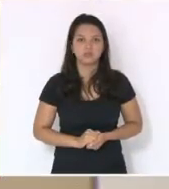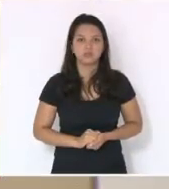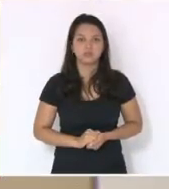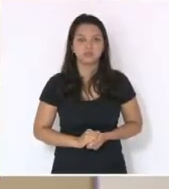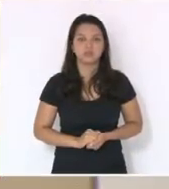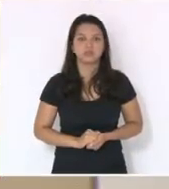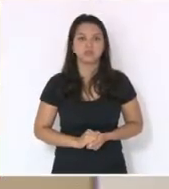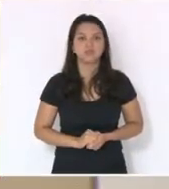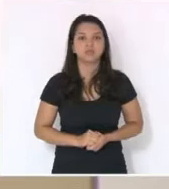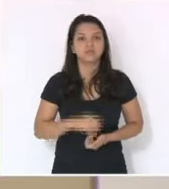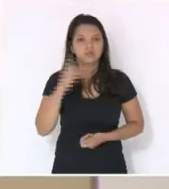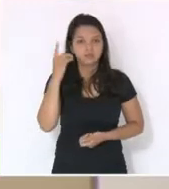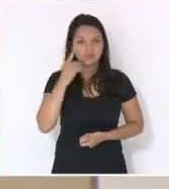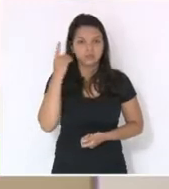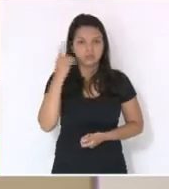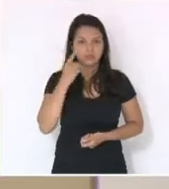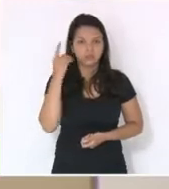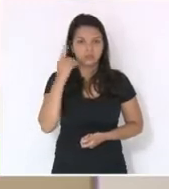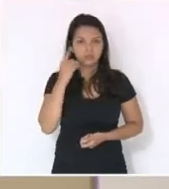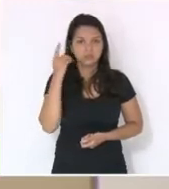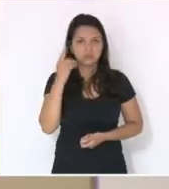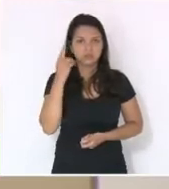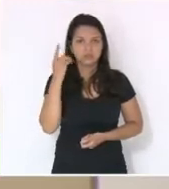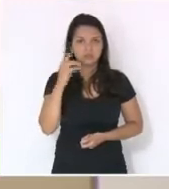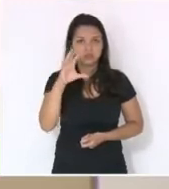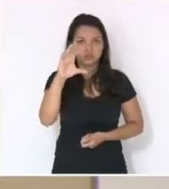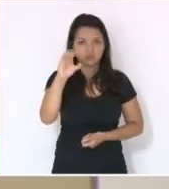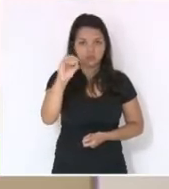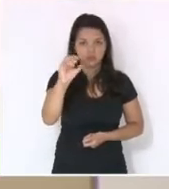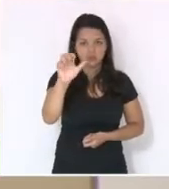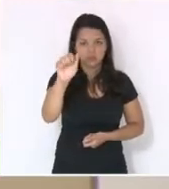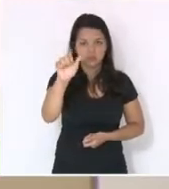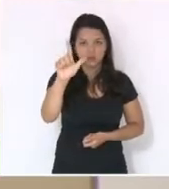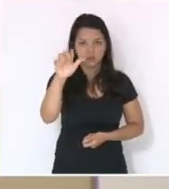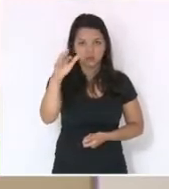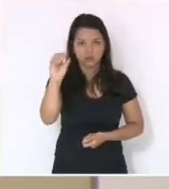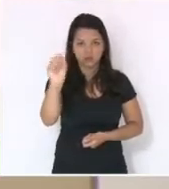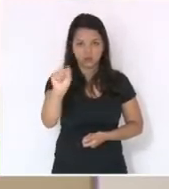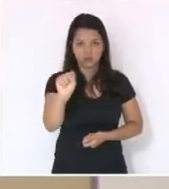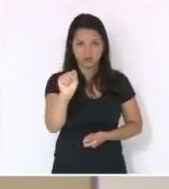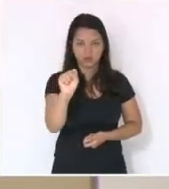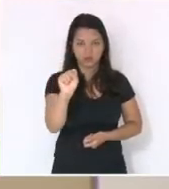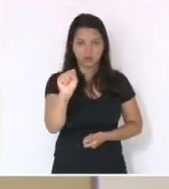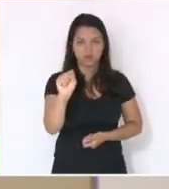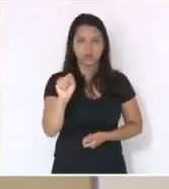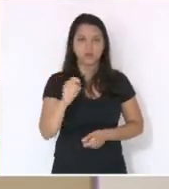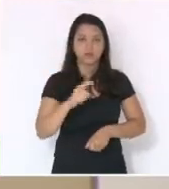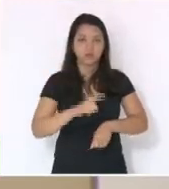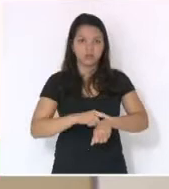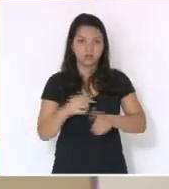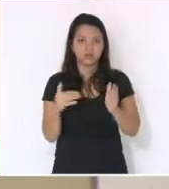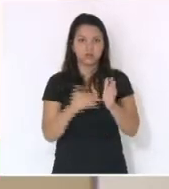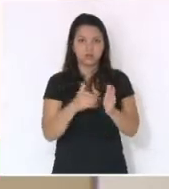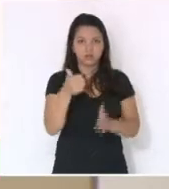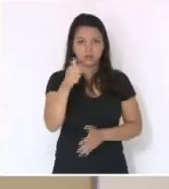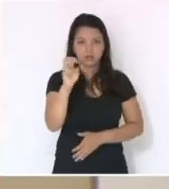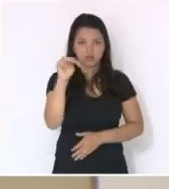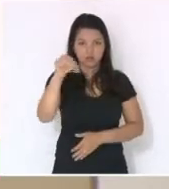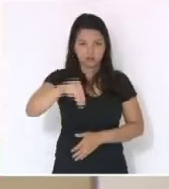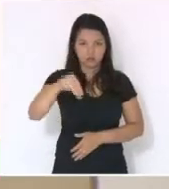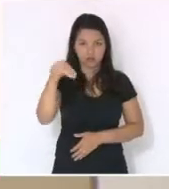Deputado Carlos Chiodini fará uso do espaço por até 15 minutos.